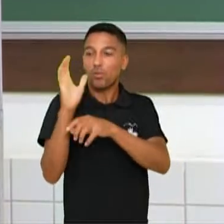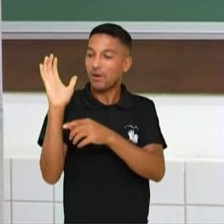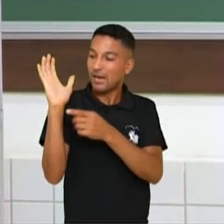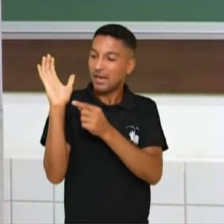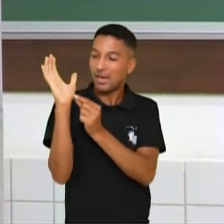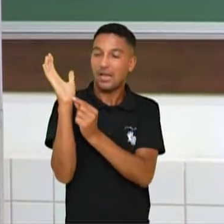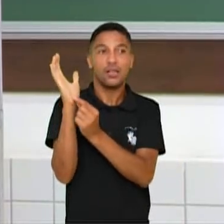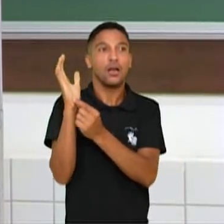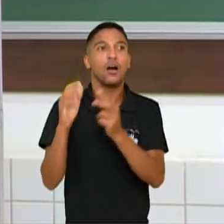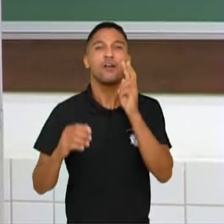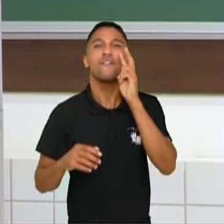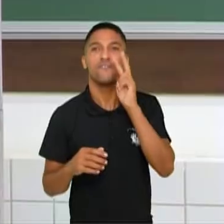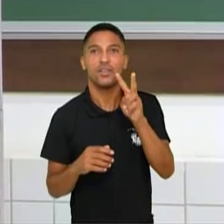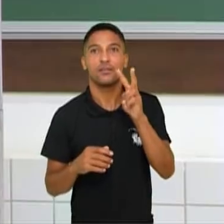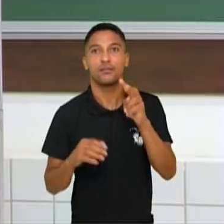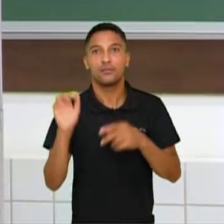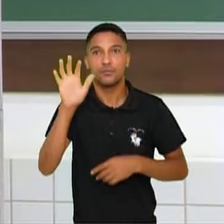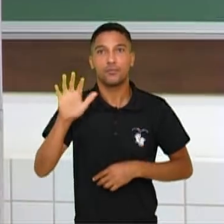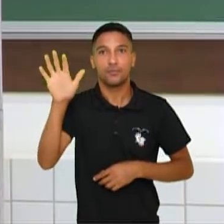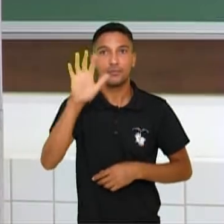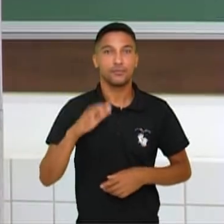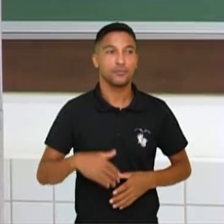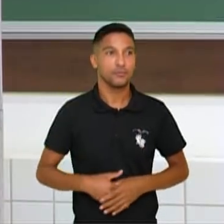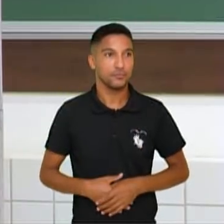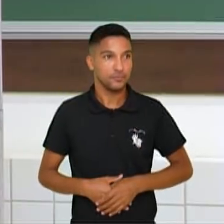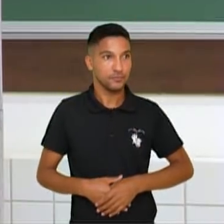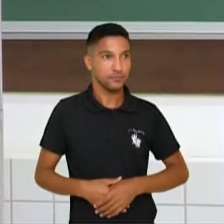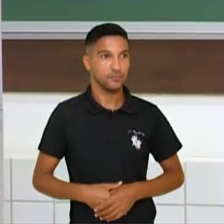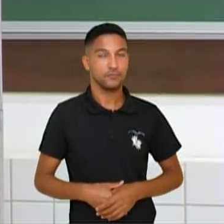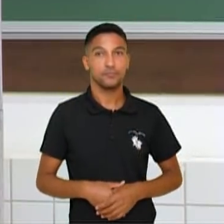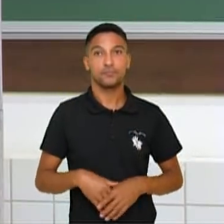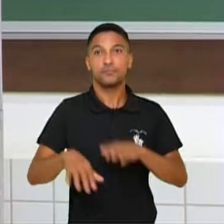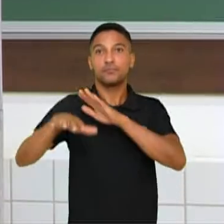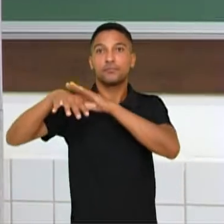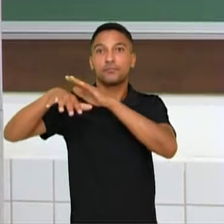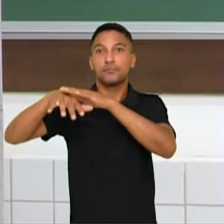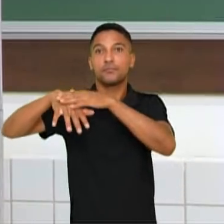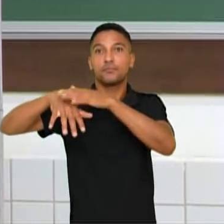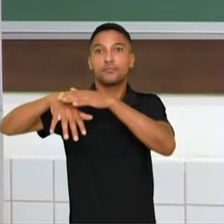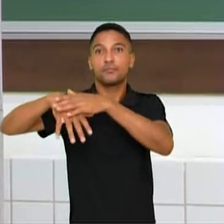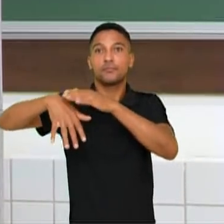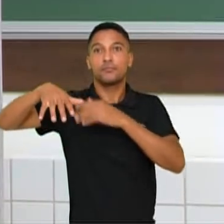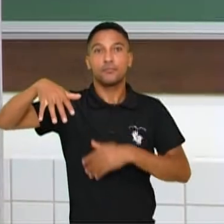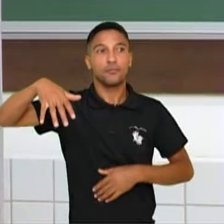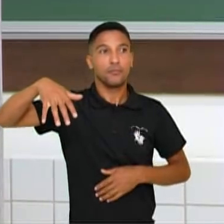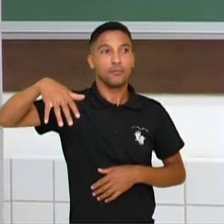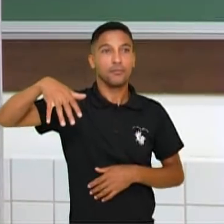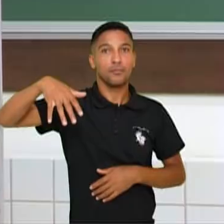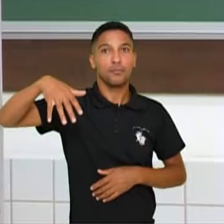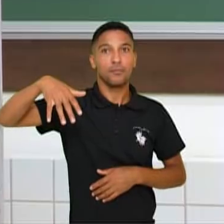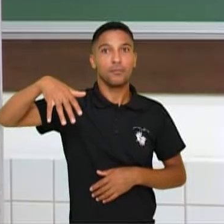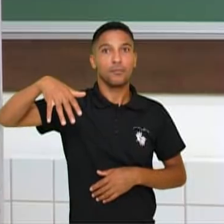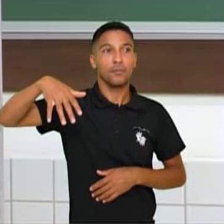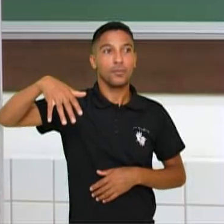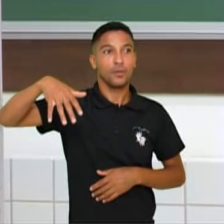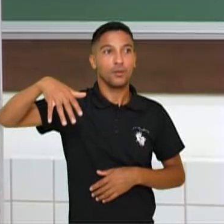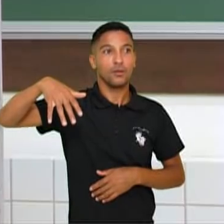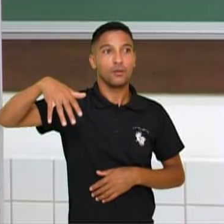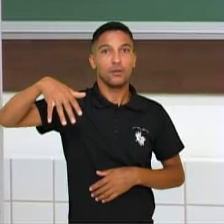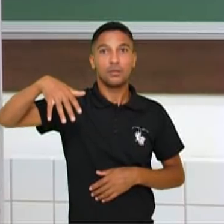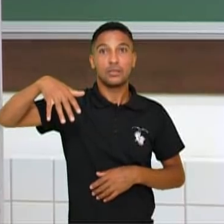na imagem, mas aqui eu tenho a mão, tá? Eu tenho ossos